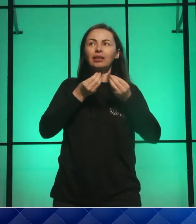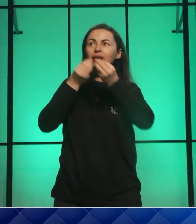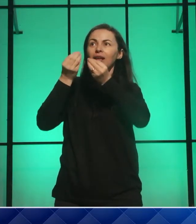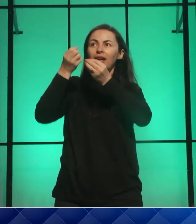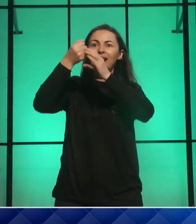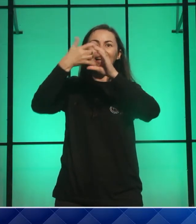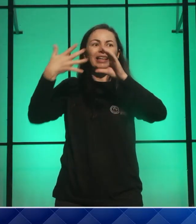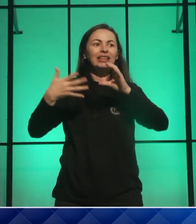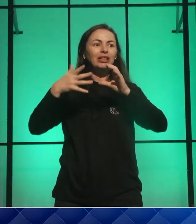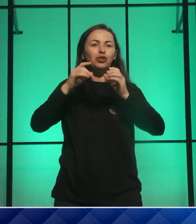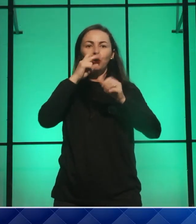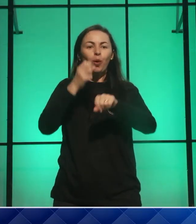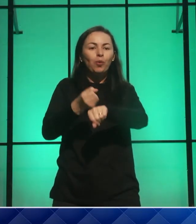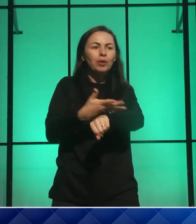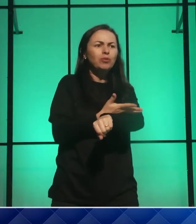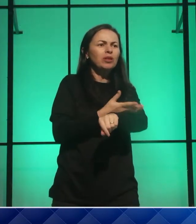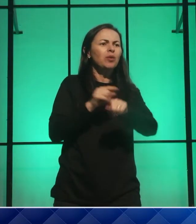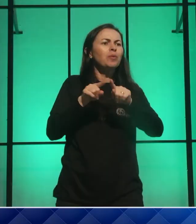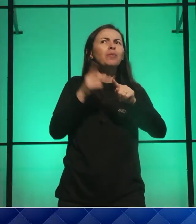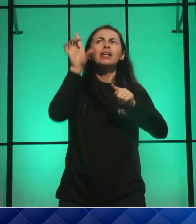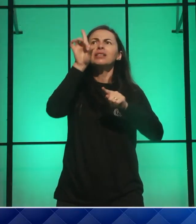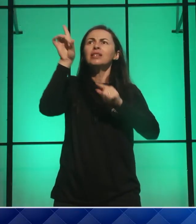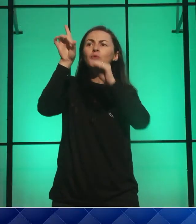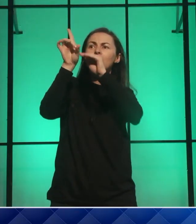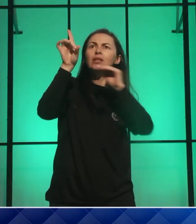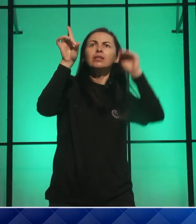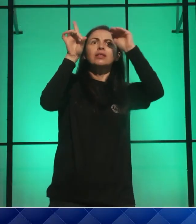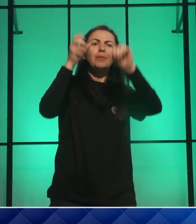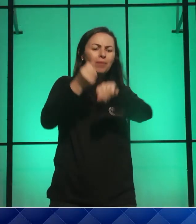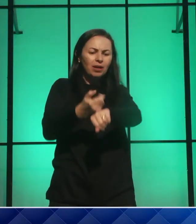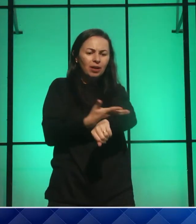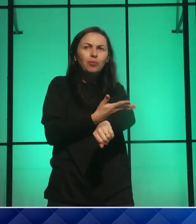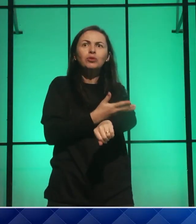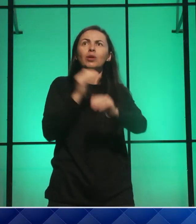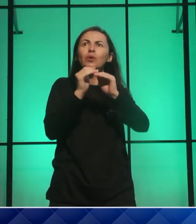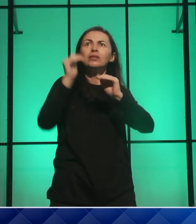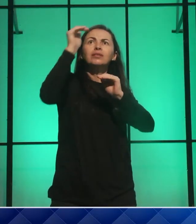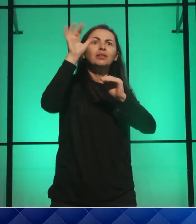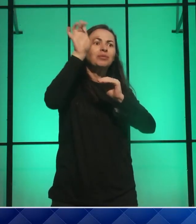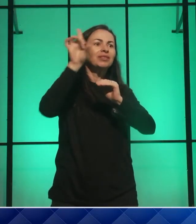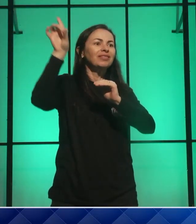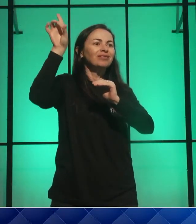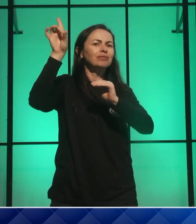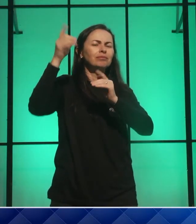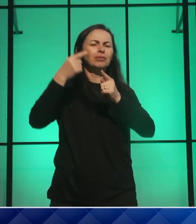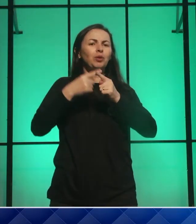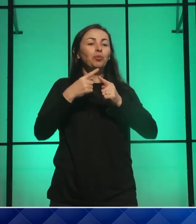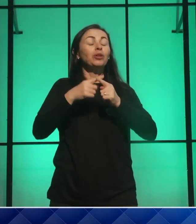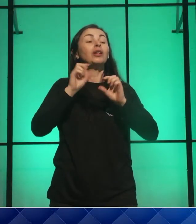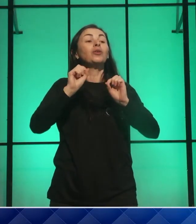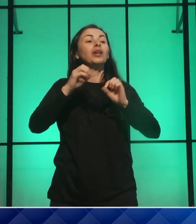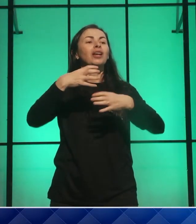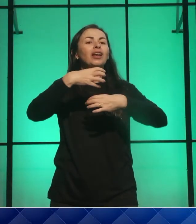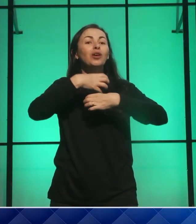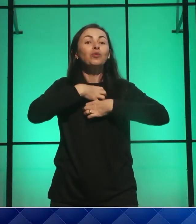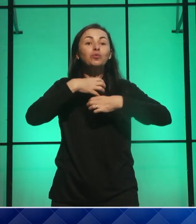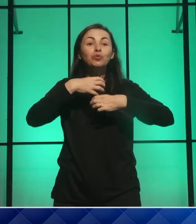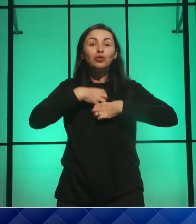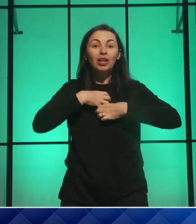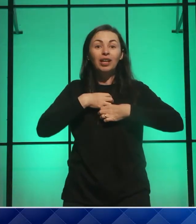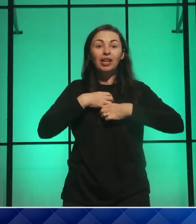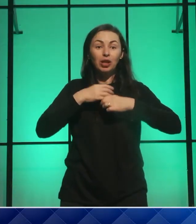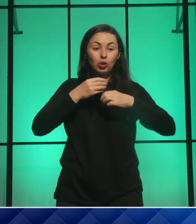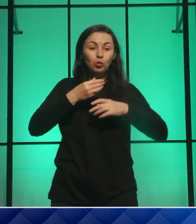Mas Deus está acima das emoções. Mas tudo isso é uma forma que os